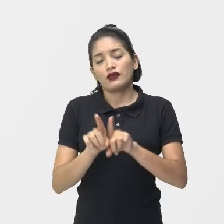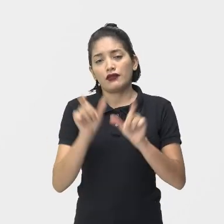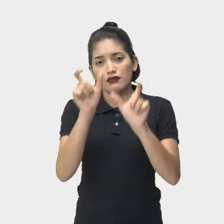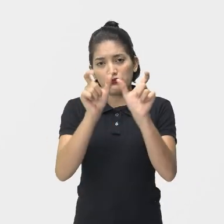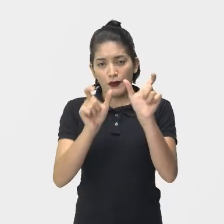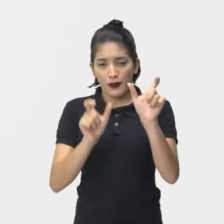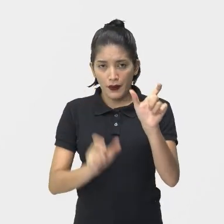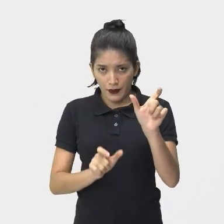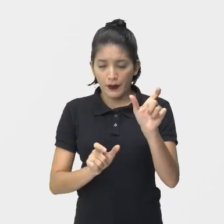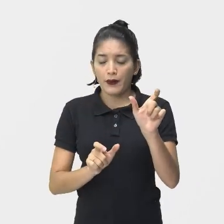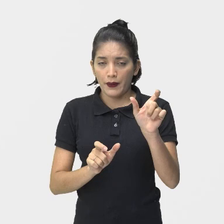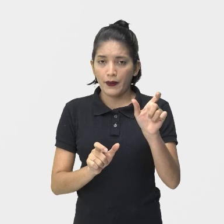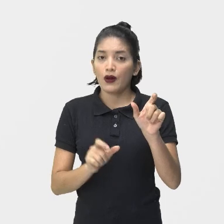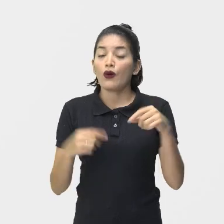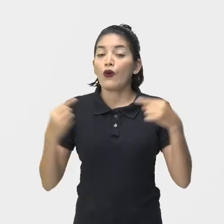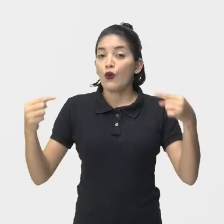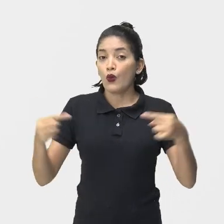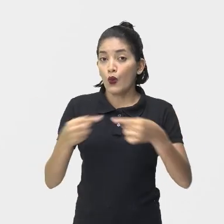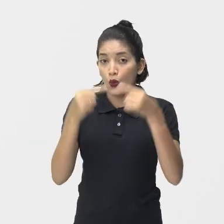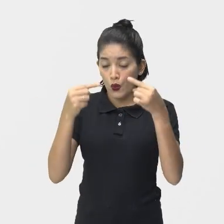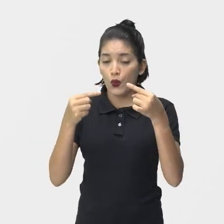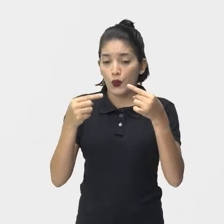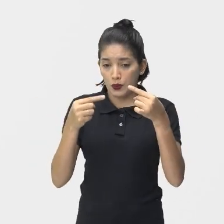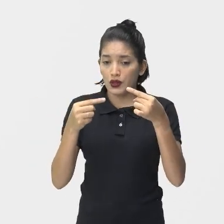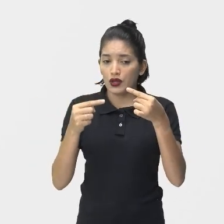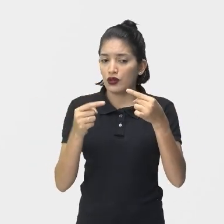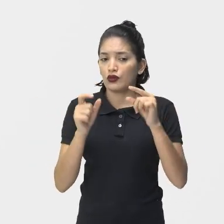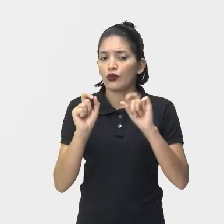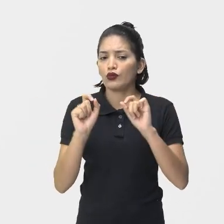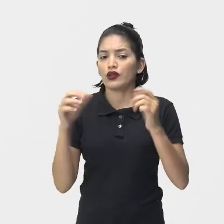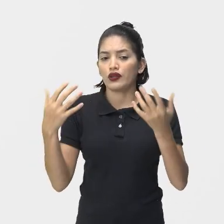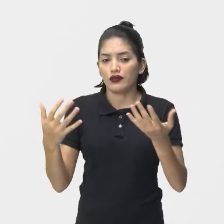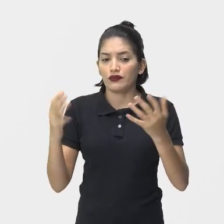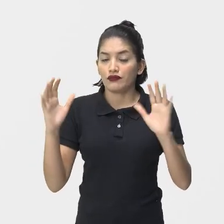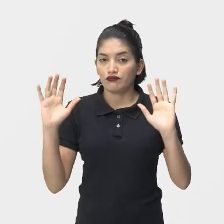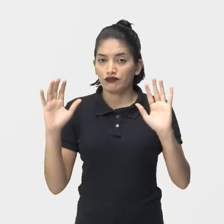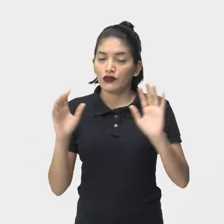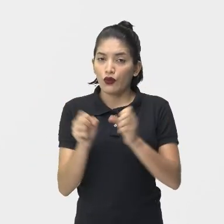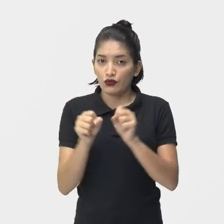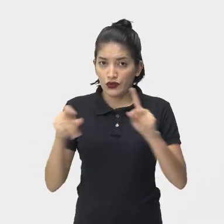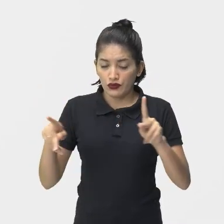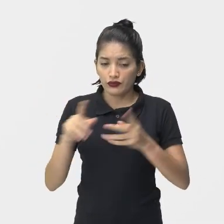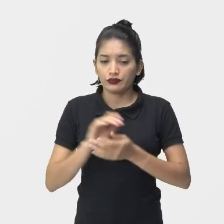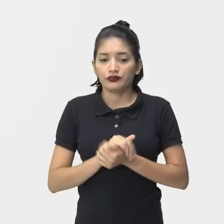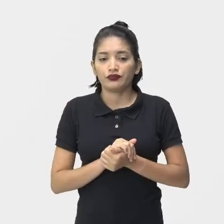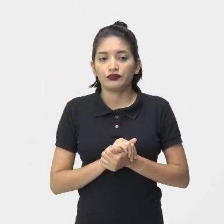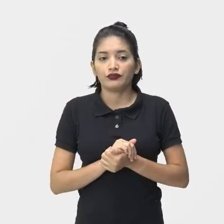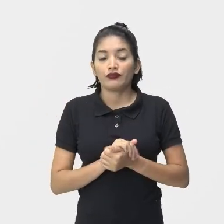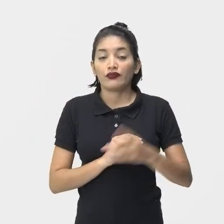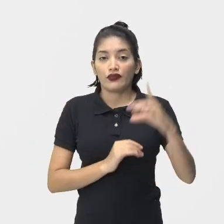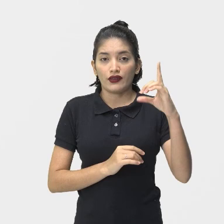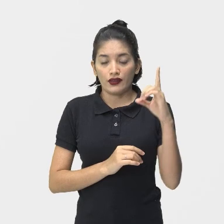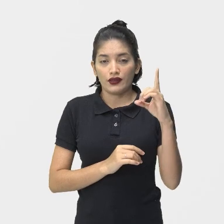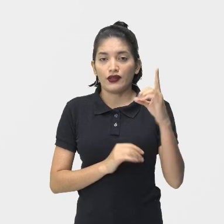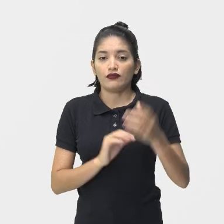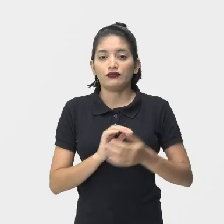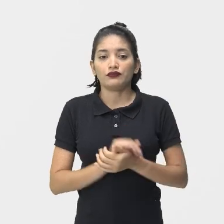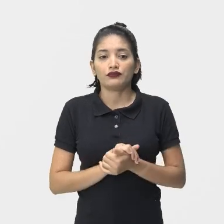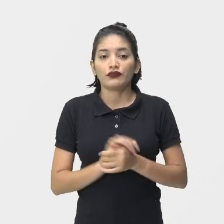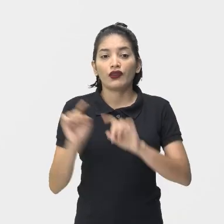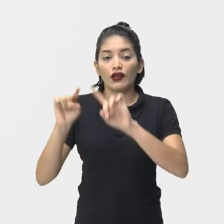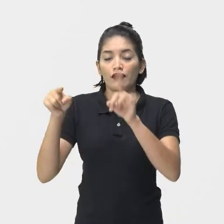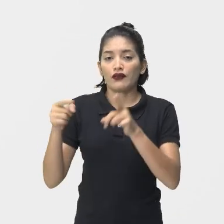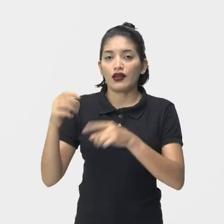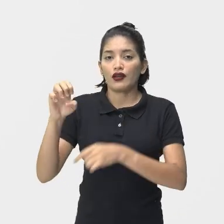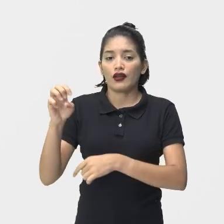aqui com a concordância com el shopping. Como é que ficaria? Temos a nossa letra D, temos o